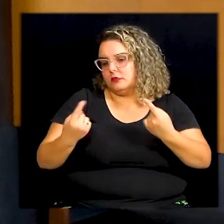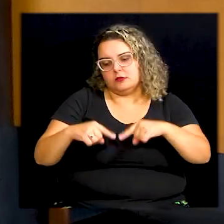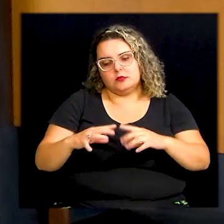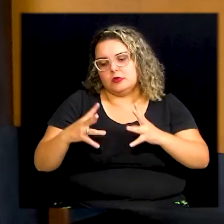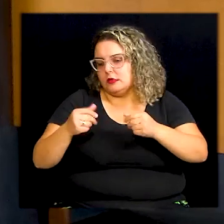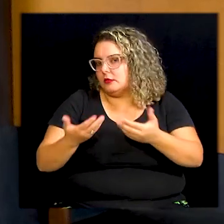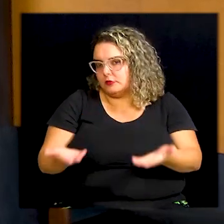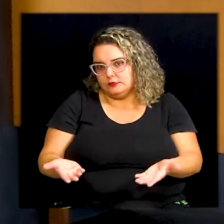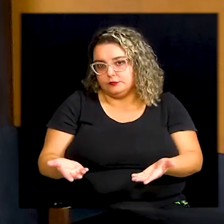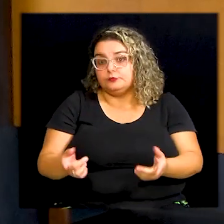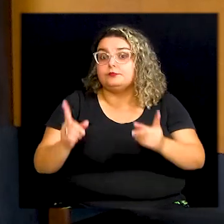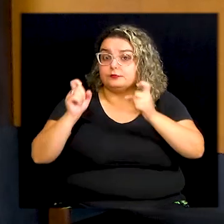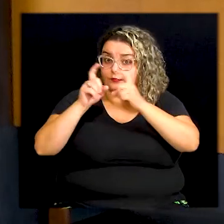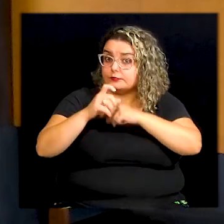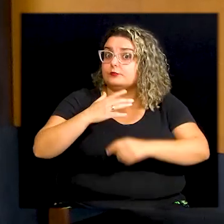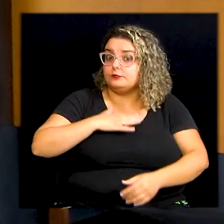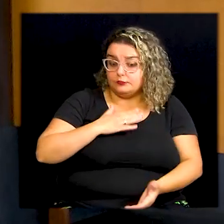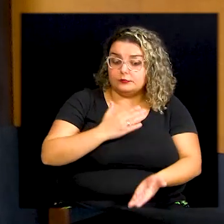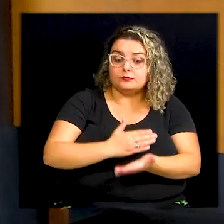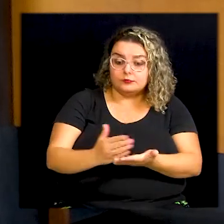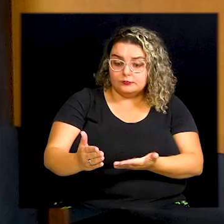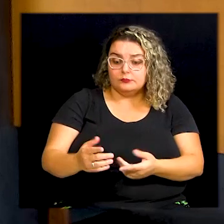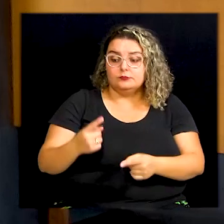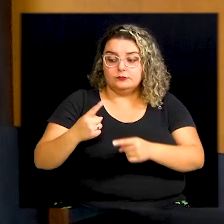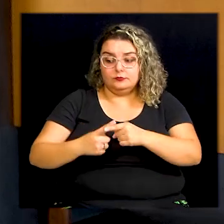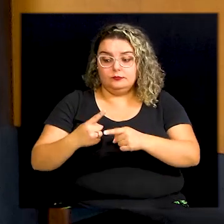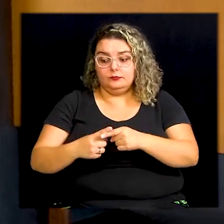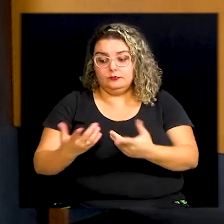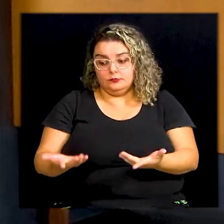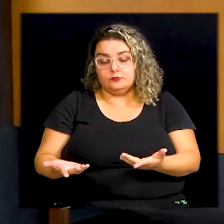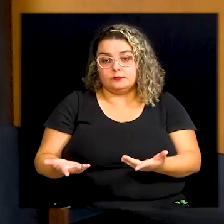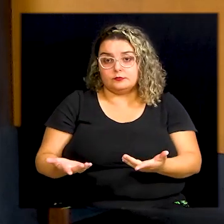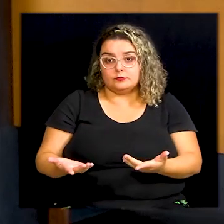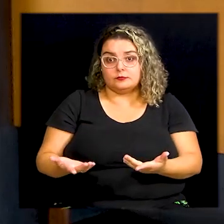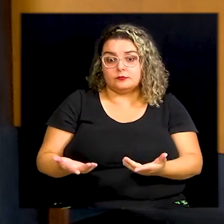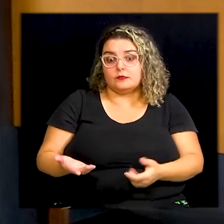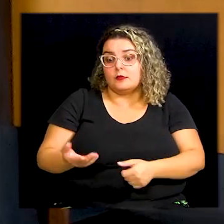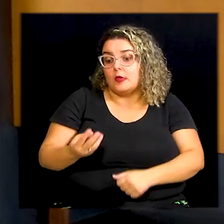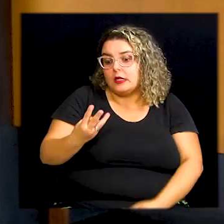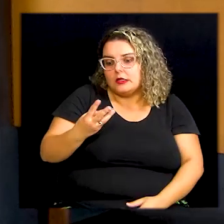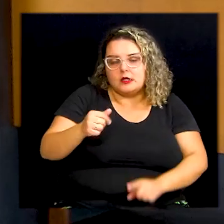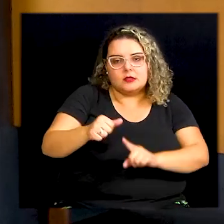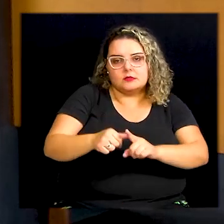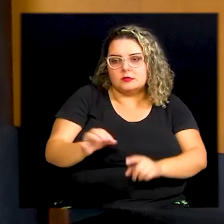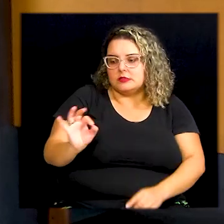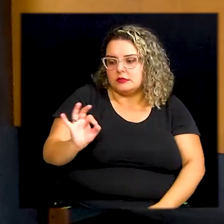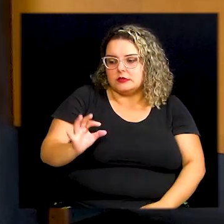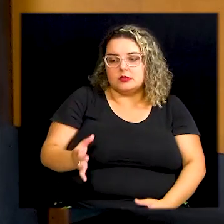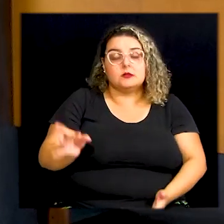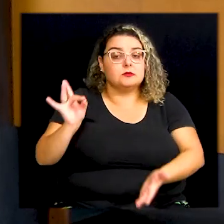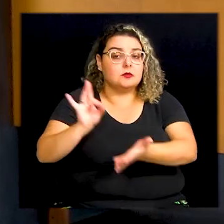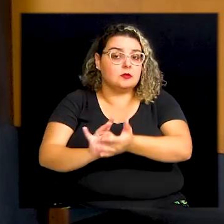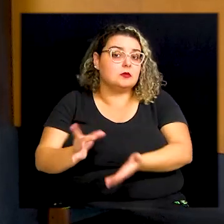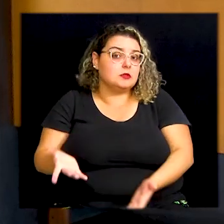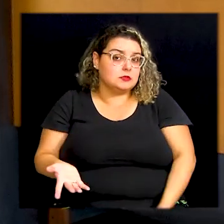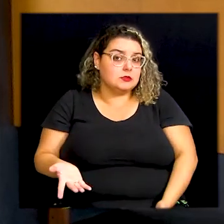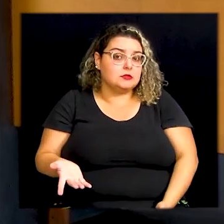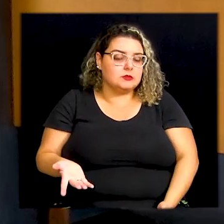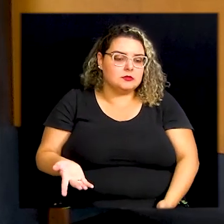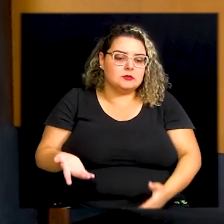isso. E foi difícil para mim no começo, né? Porque pô, tava 3 meses sem jogar jogos